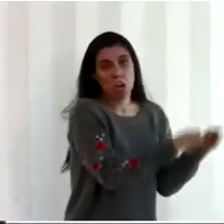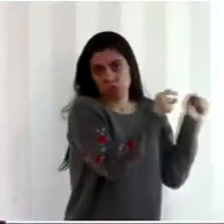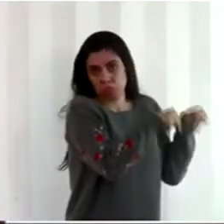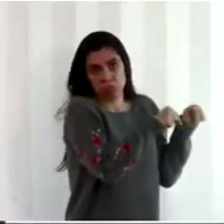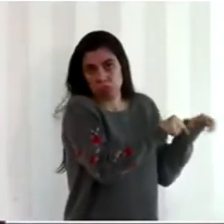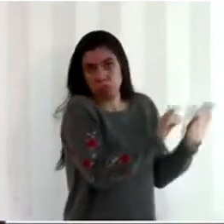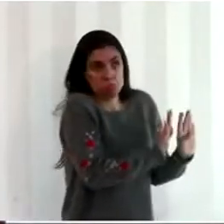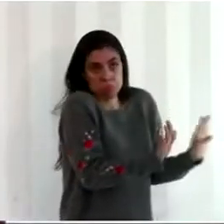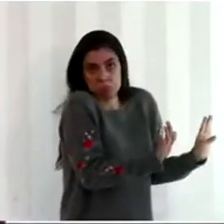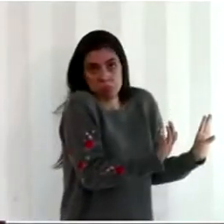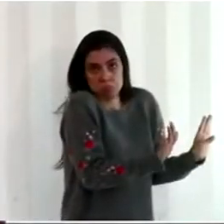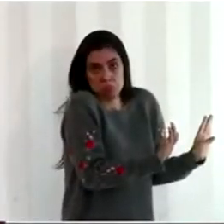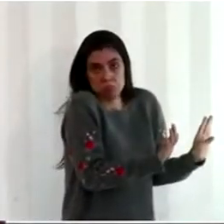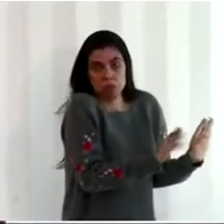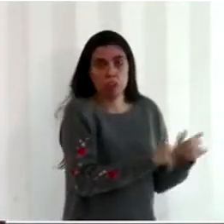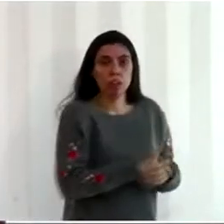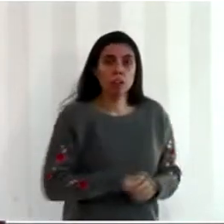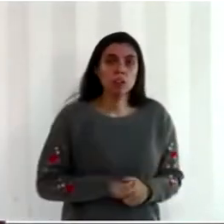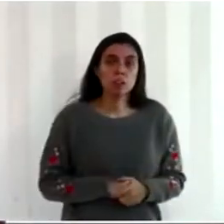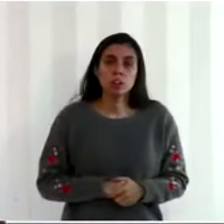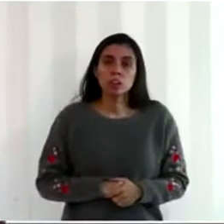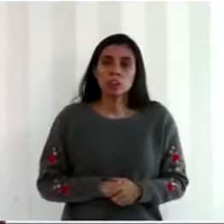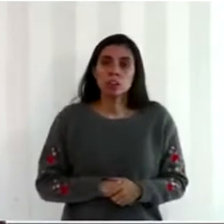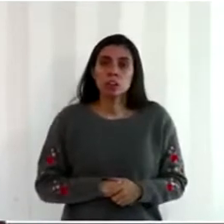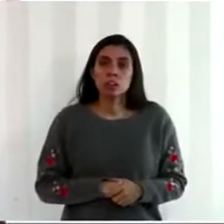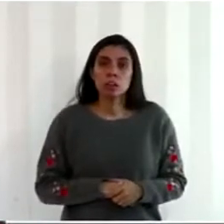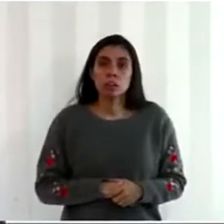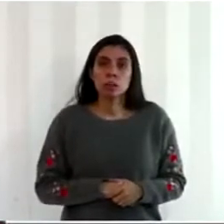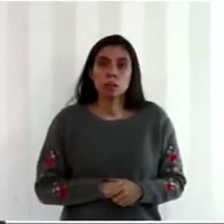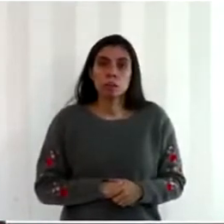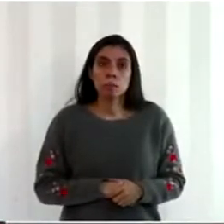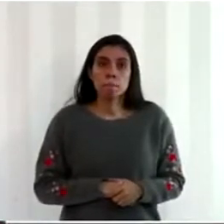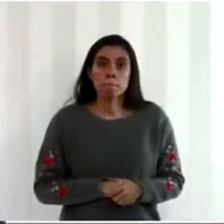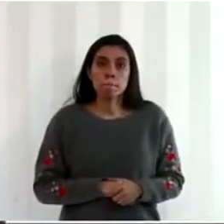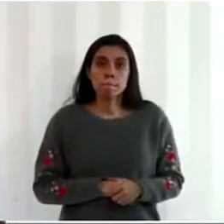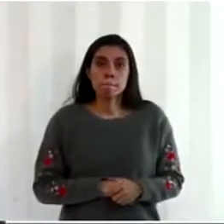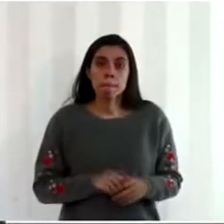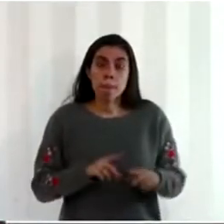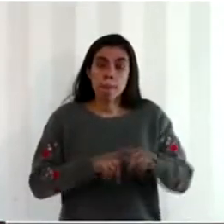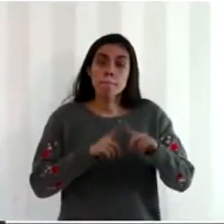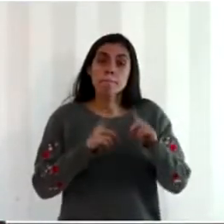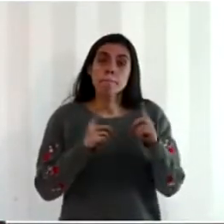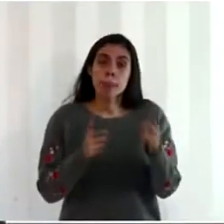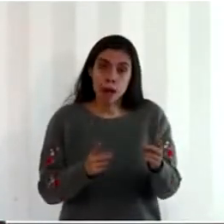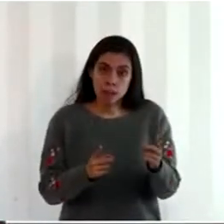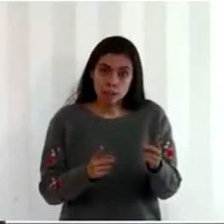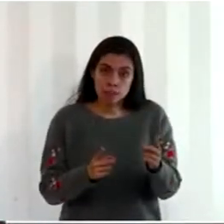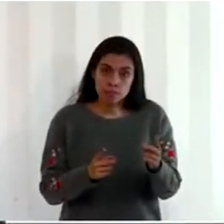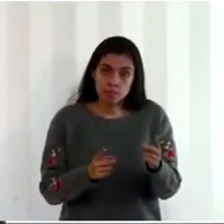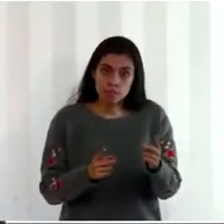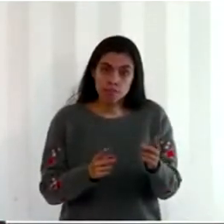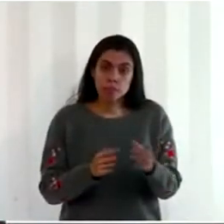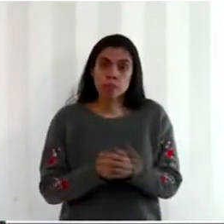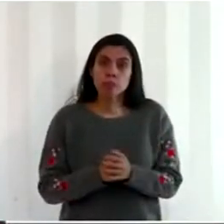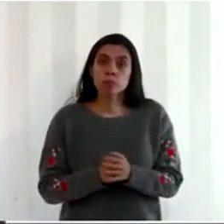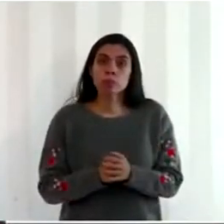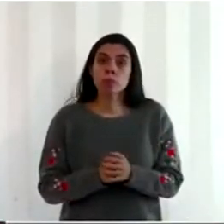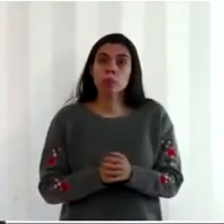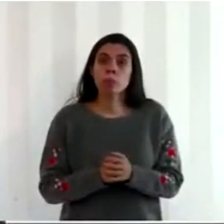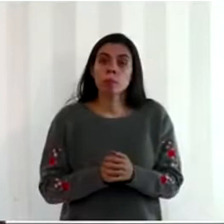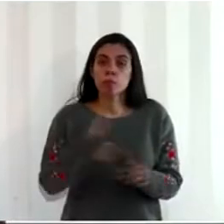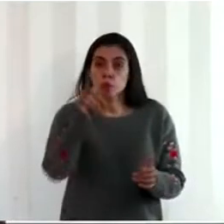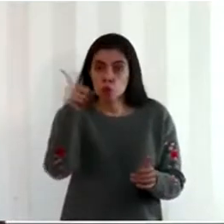famílias sacerdotais. E agora nós vemos aqui, depois das duas primeiras mensagens que ele entregara ao povo,